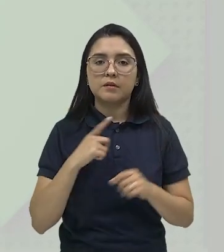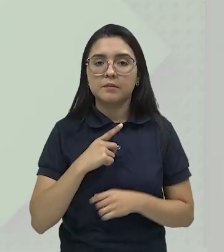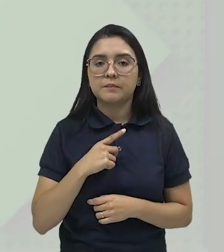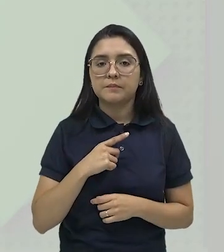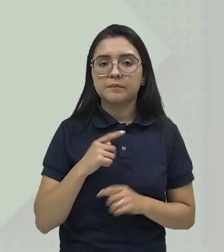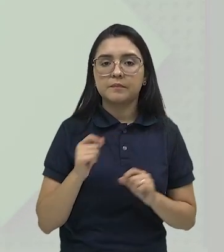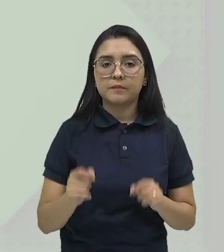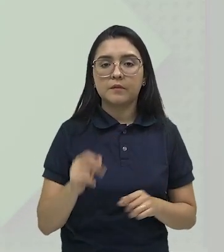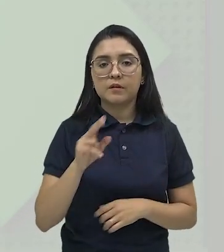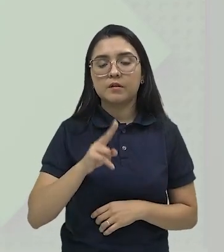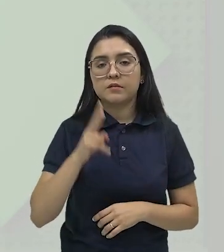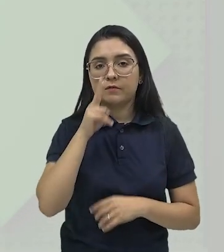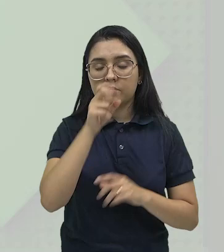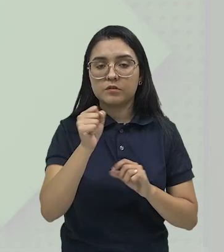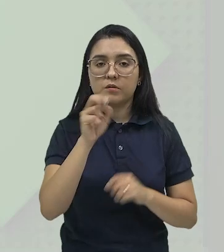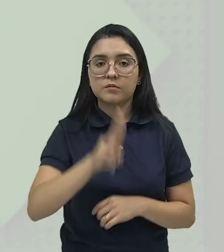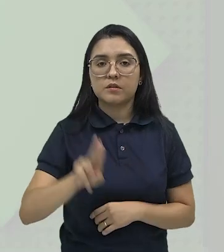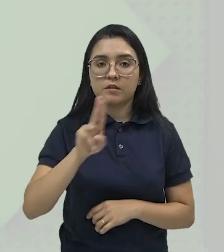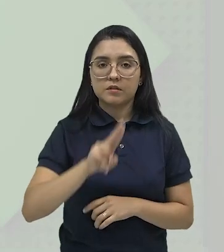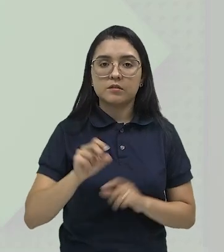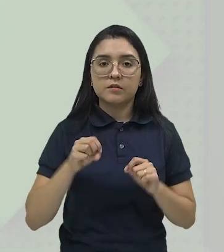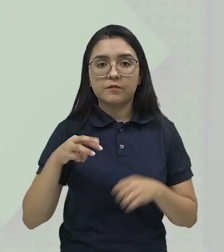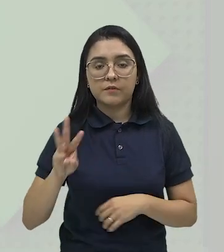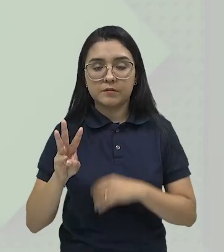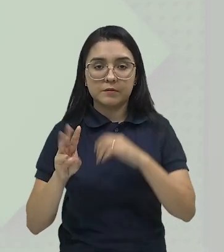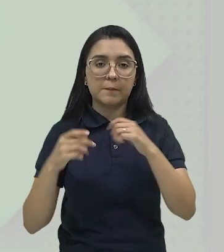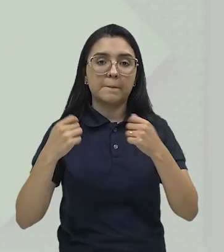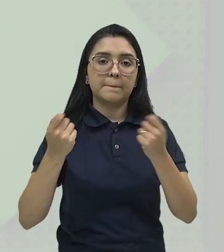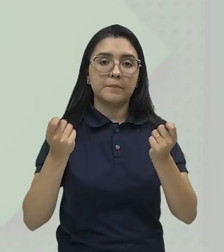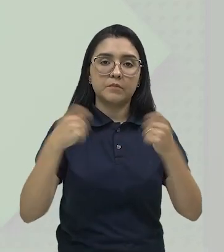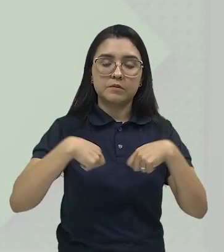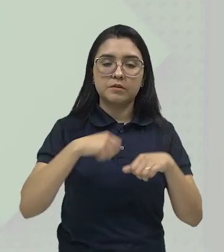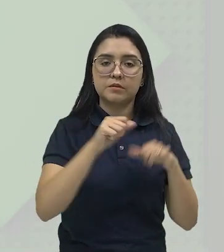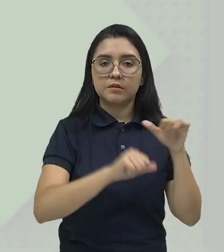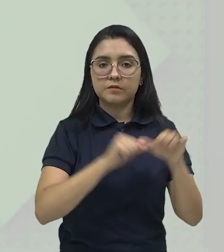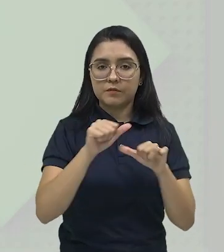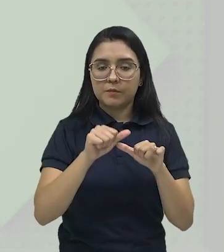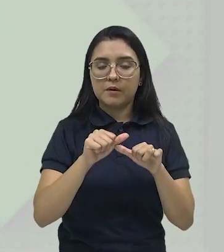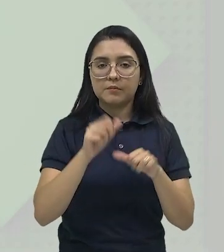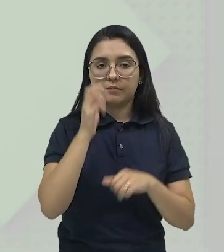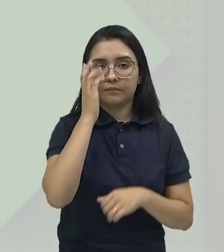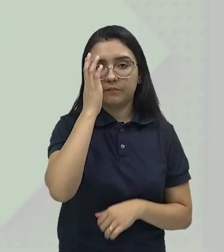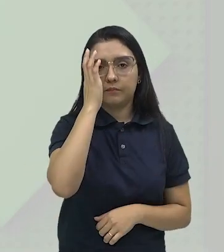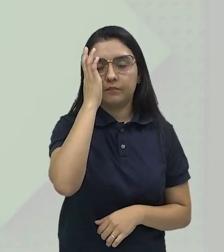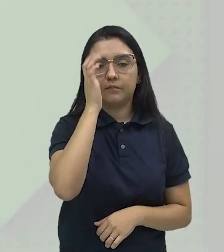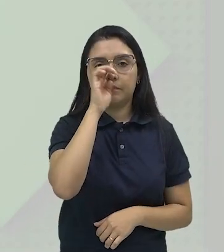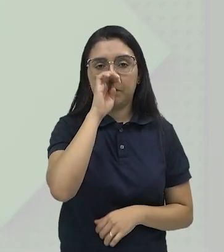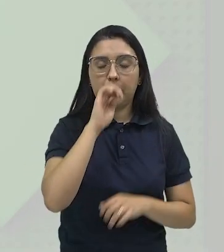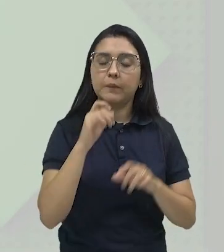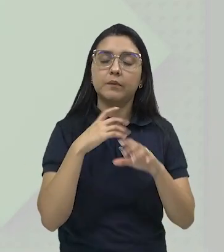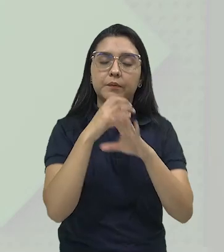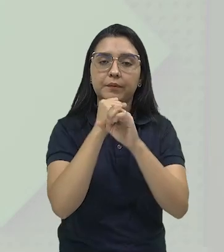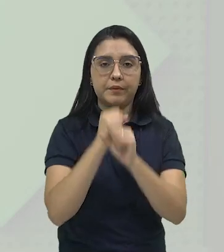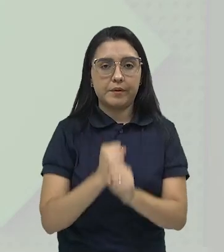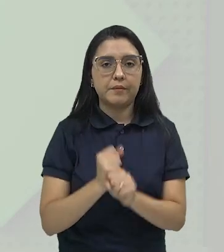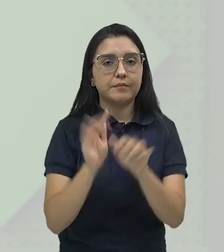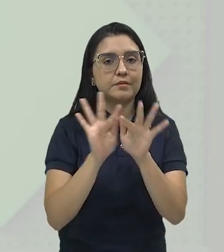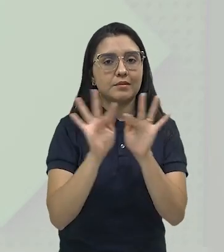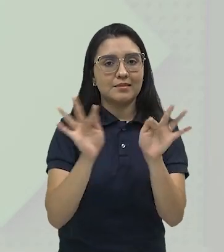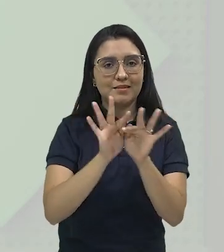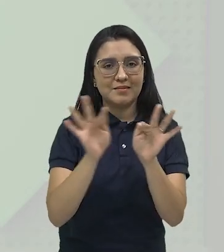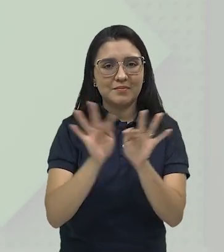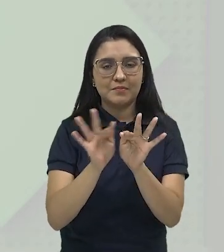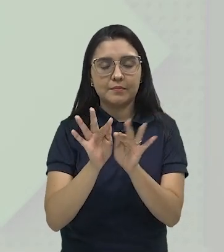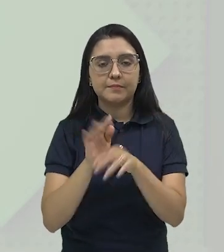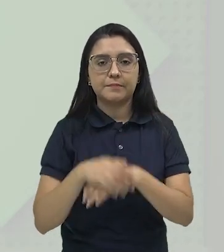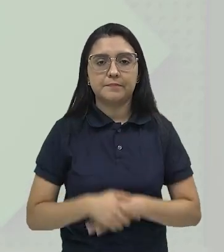em watts. Então é preciso a gente transformar essa unidade de medida, né, com um cálculo também muito simples. Então